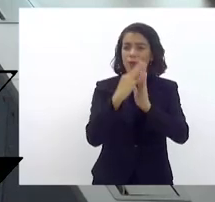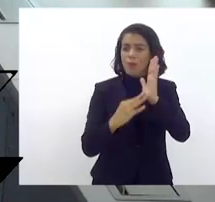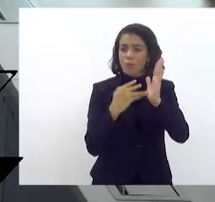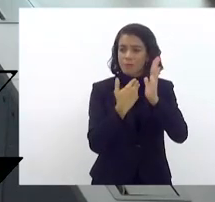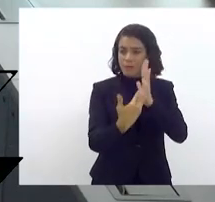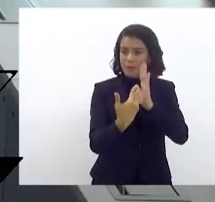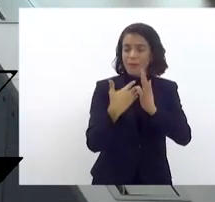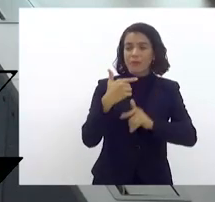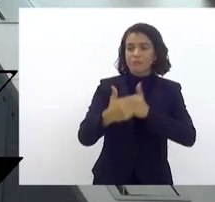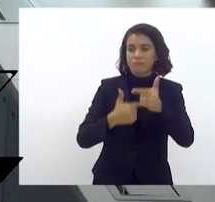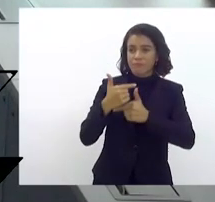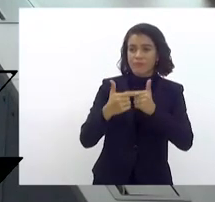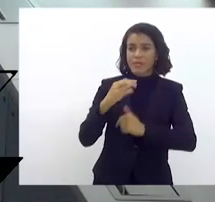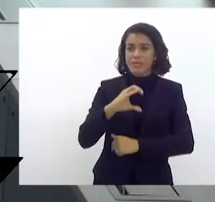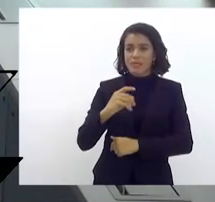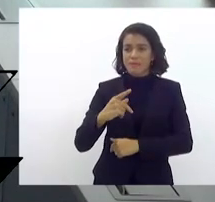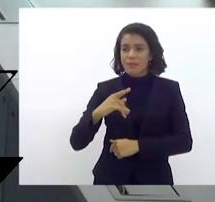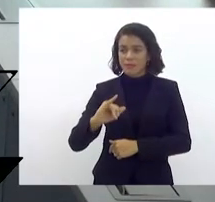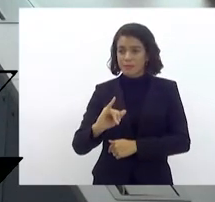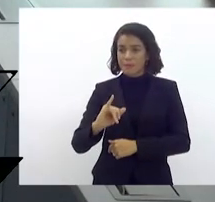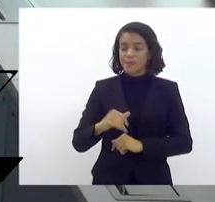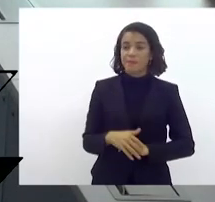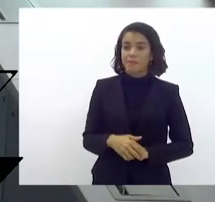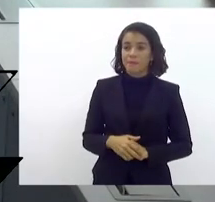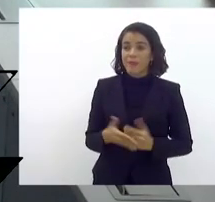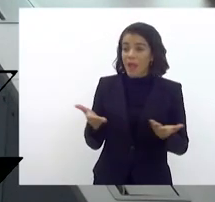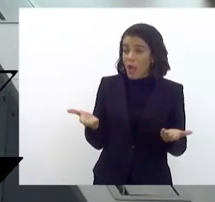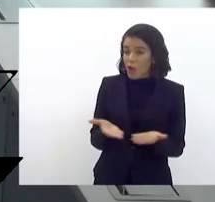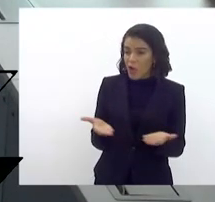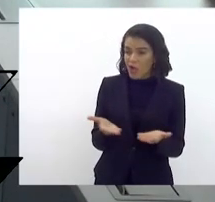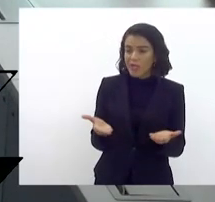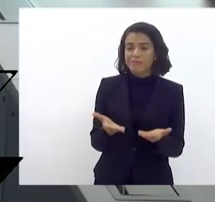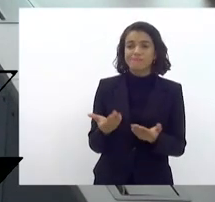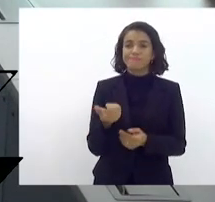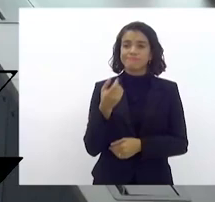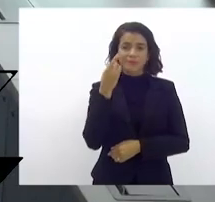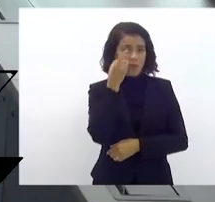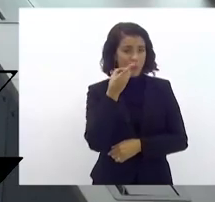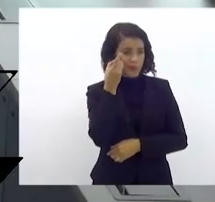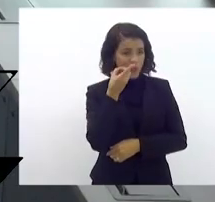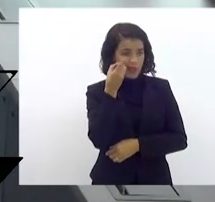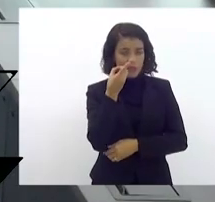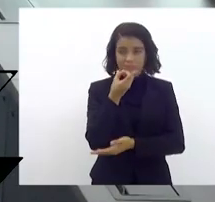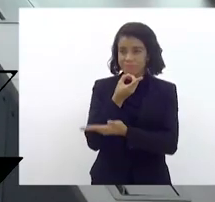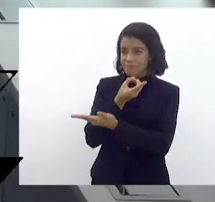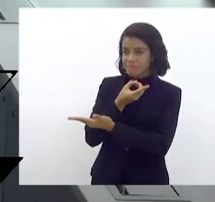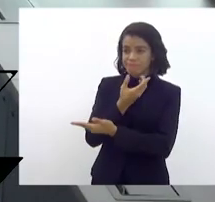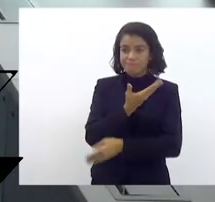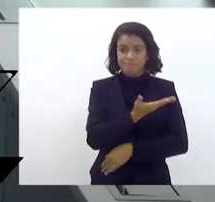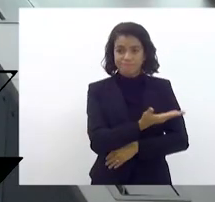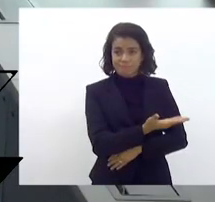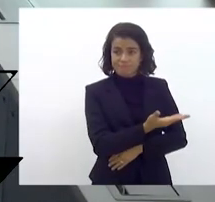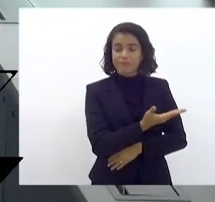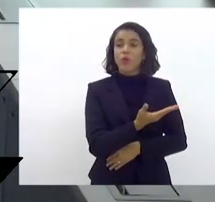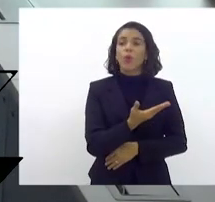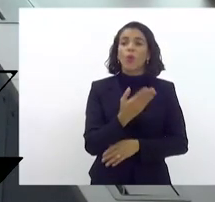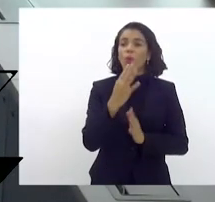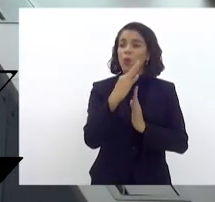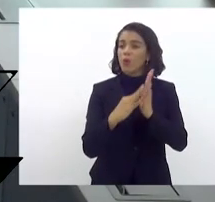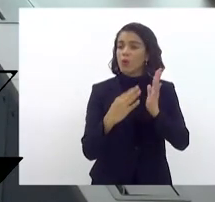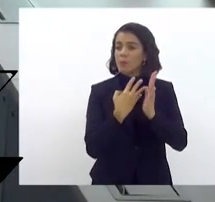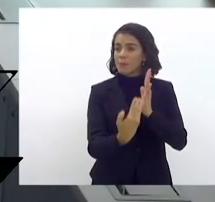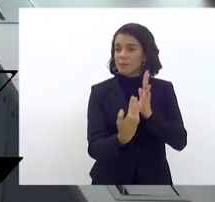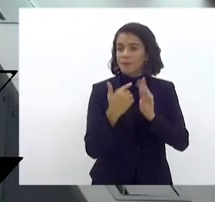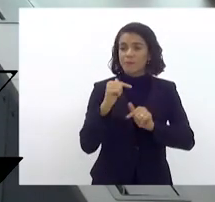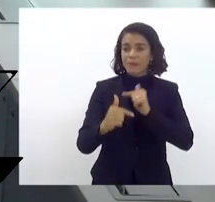da CPI podia entregar agora as senhoras deputadas aqui o plano de trabalho